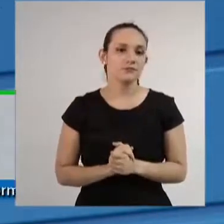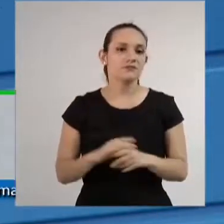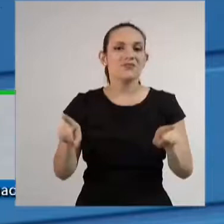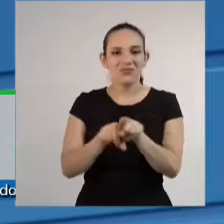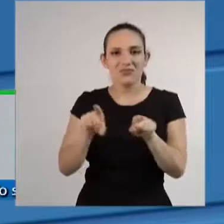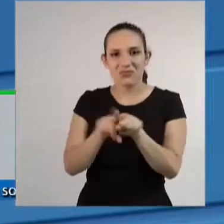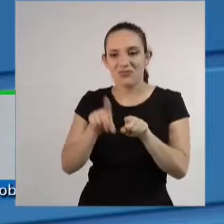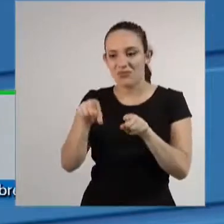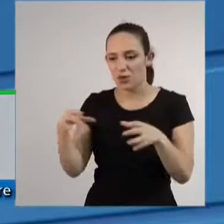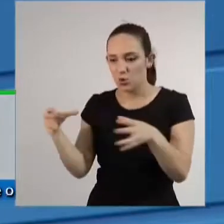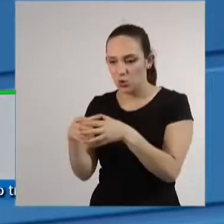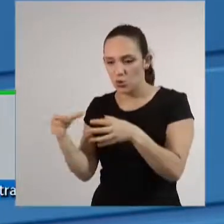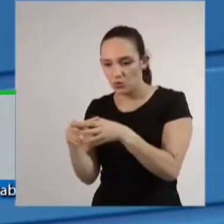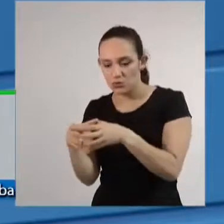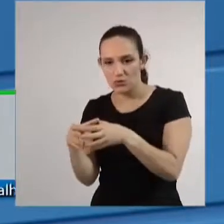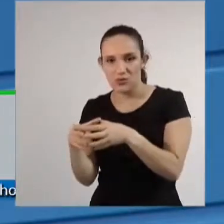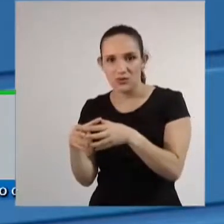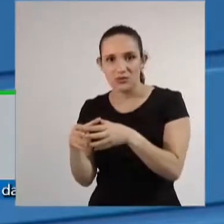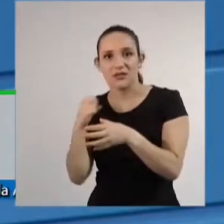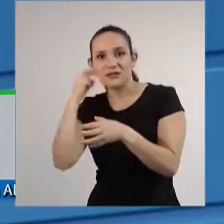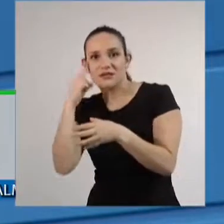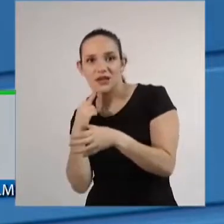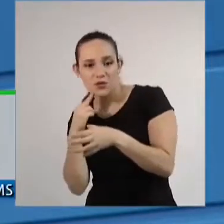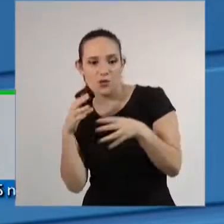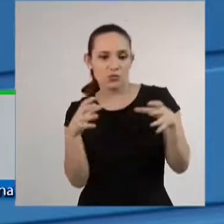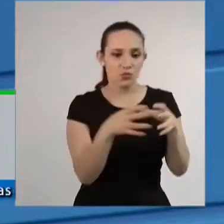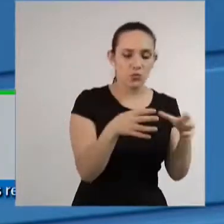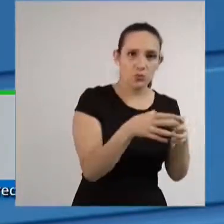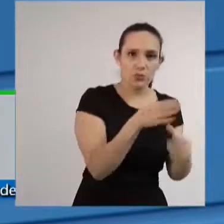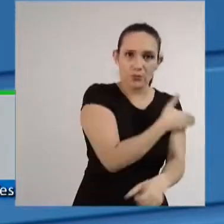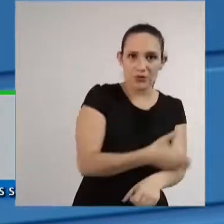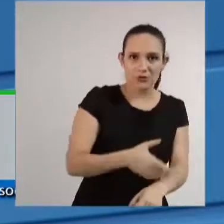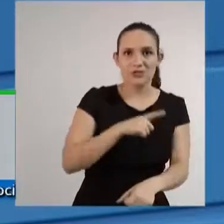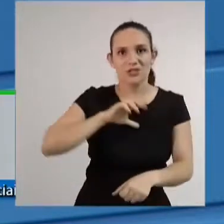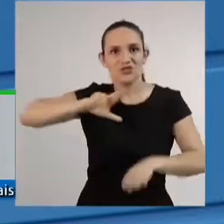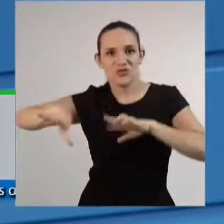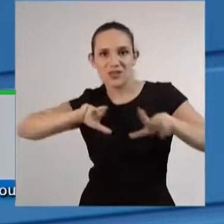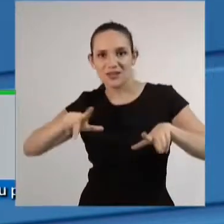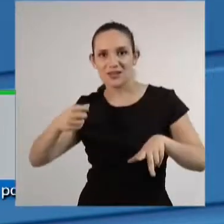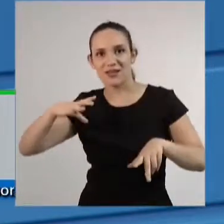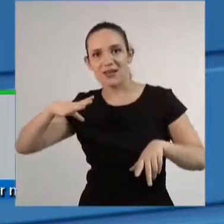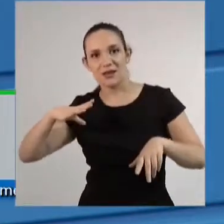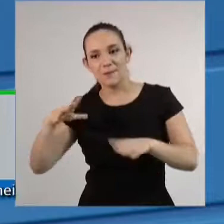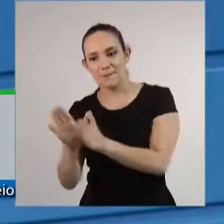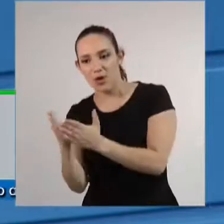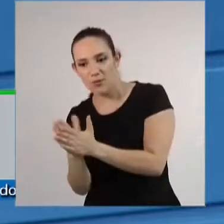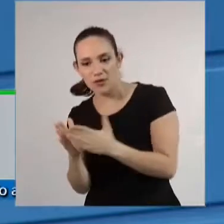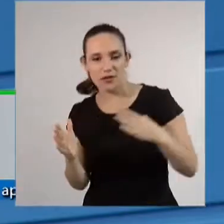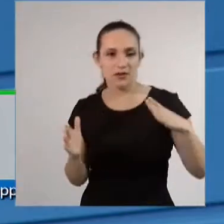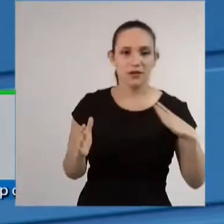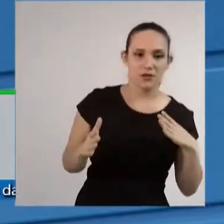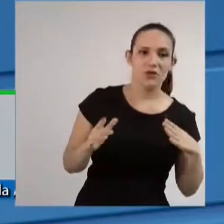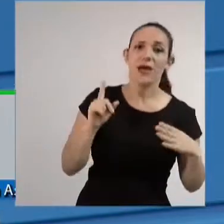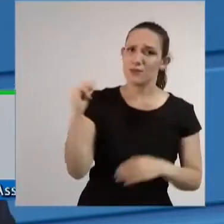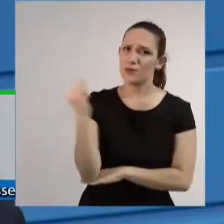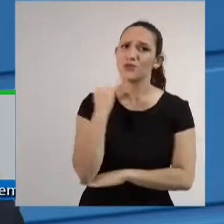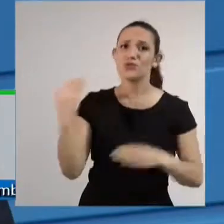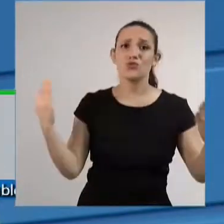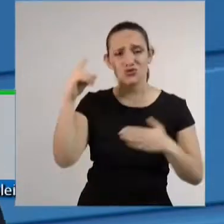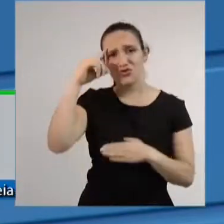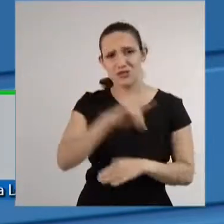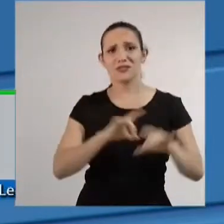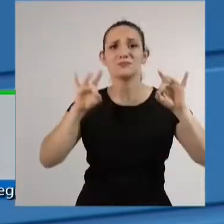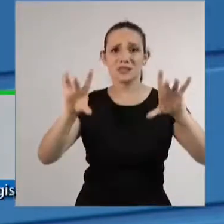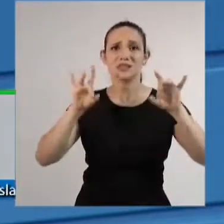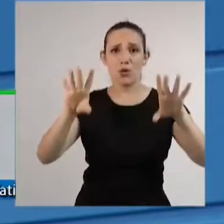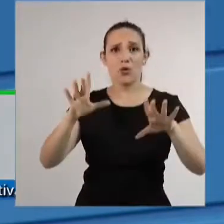segmento, inclusive com relação à questão do negro no nosso país. Até em função, talvez, do Dia da Consciência Negra, é importante a gente fazer essa reflexão.